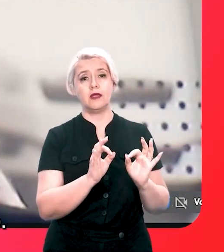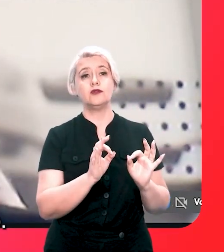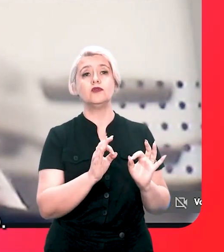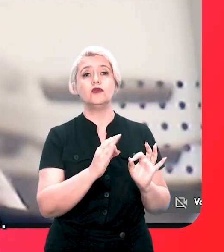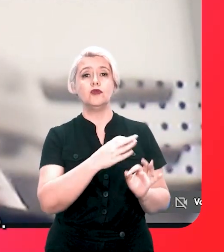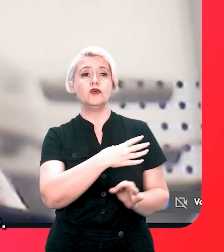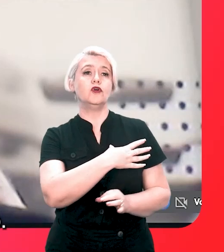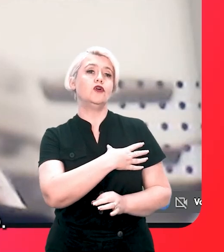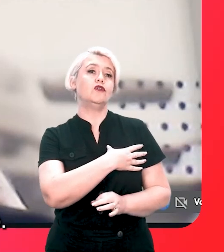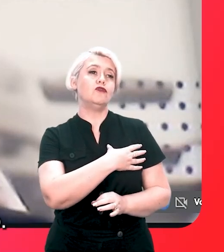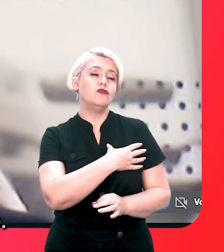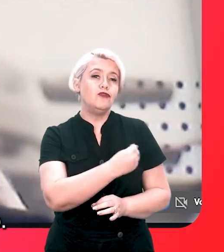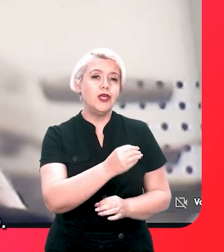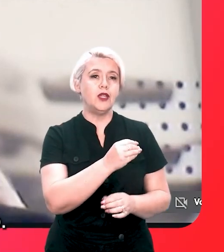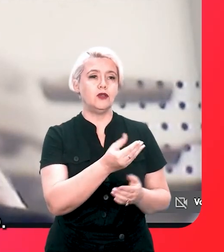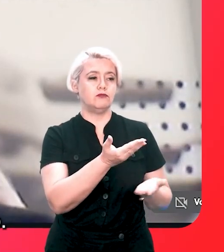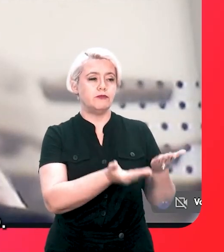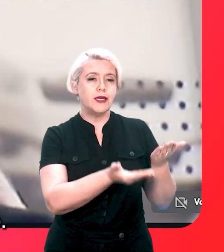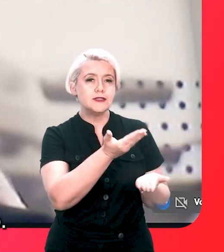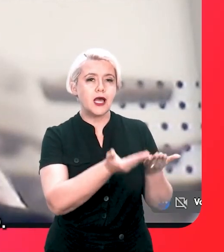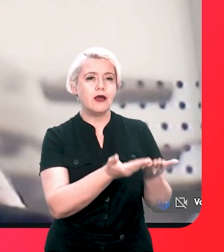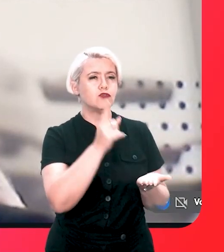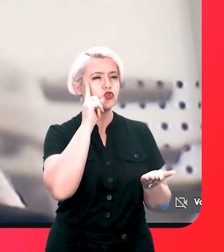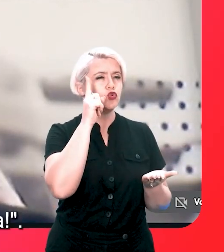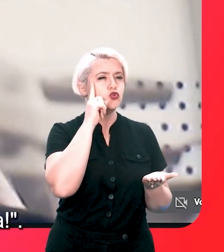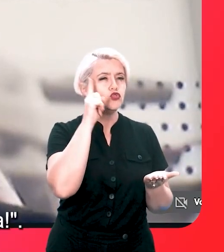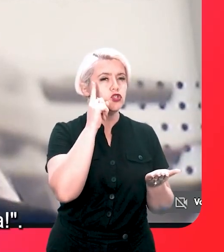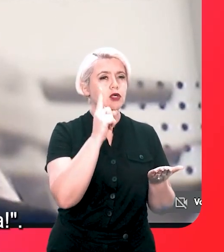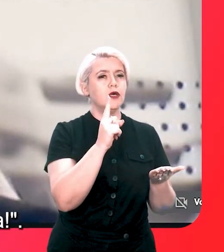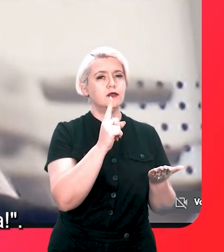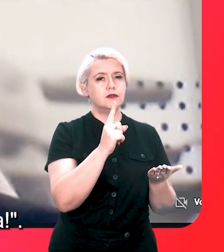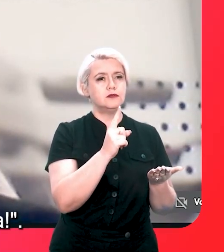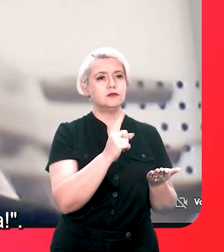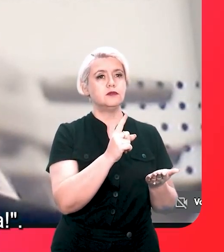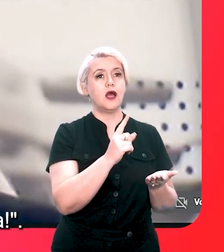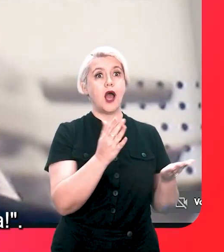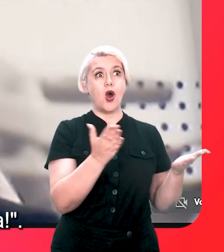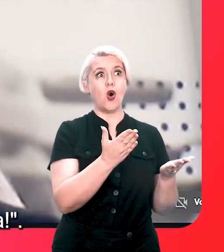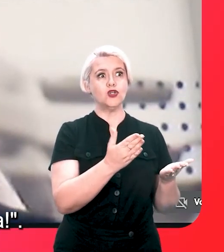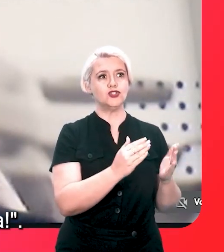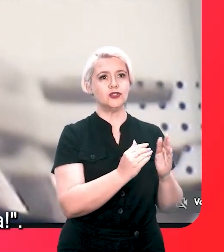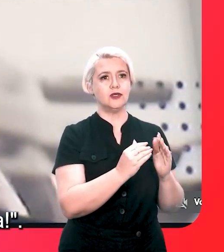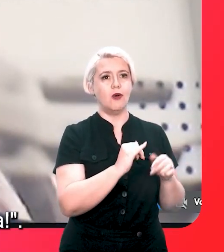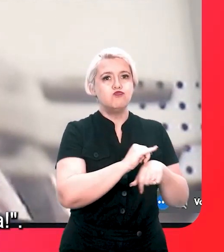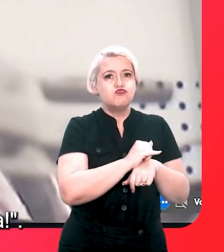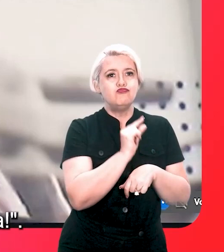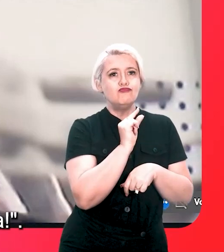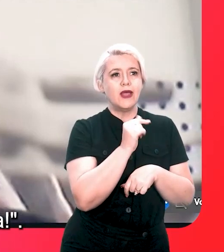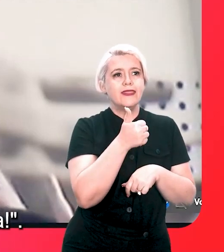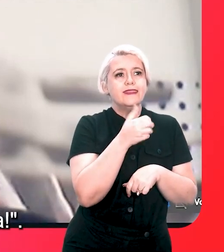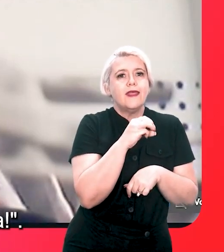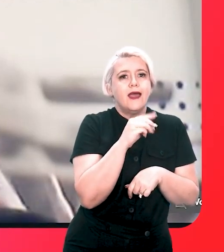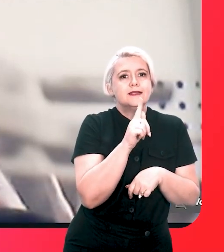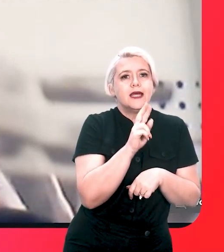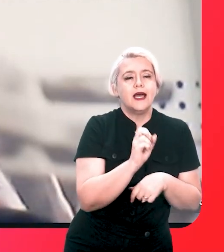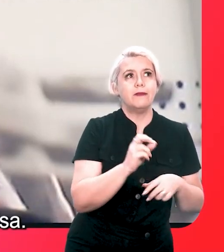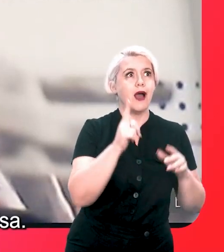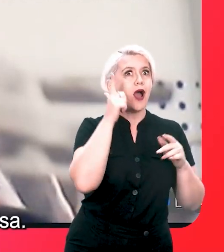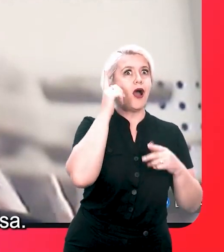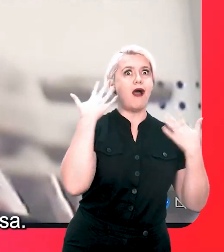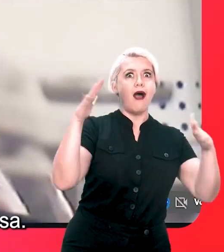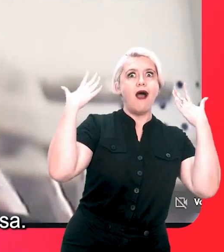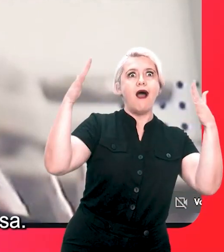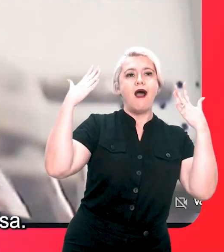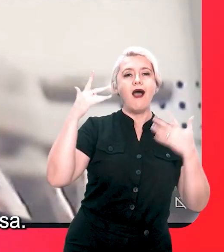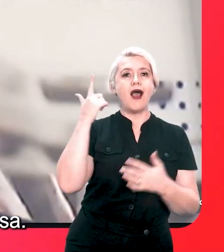todos os dias, né, porque ele ficou hospitalizado um bom tempo. Olha, hoje ele ganhou 10 gramas. Nossa, que vitória!